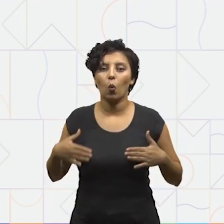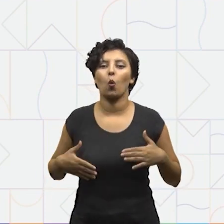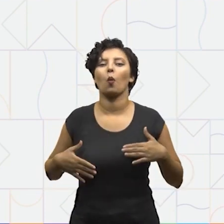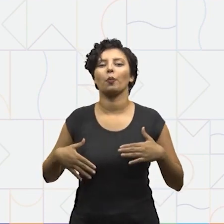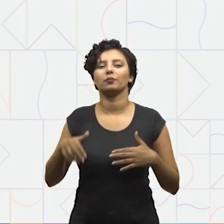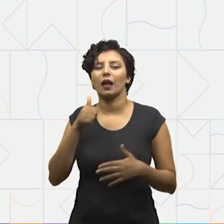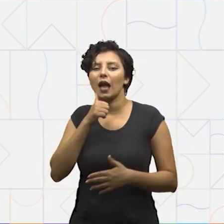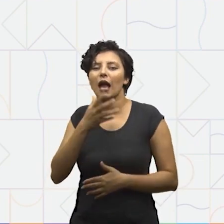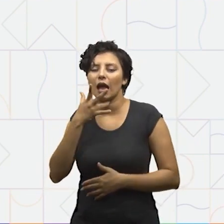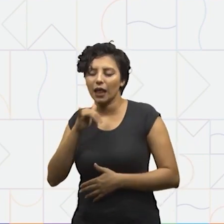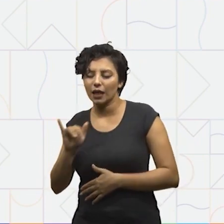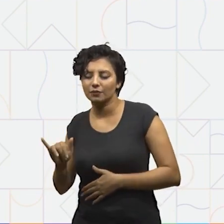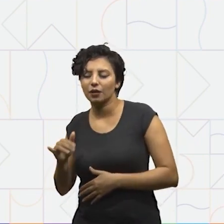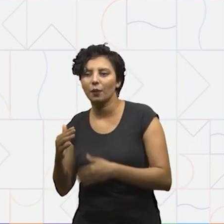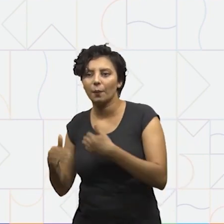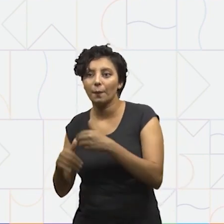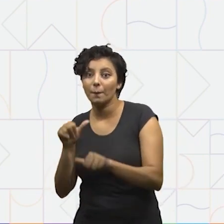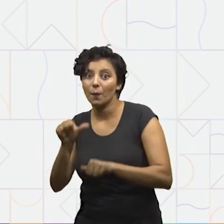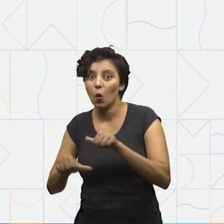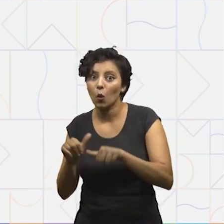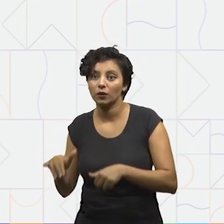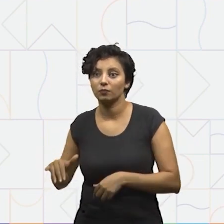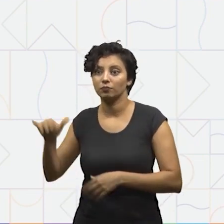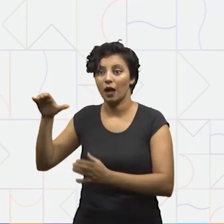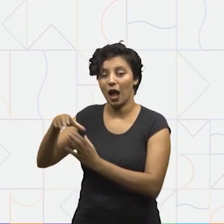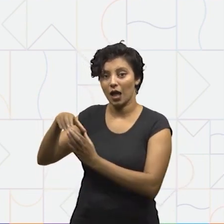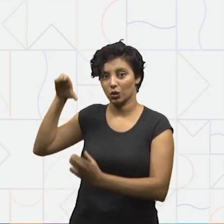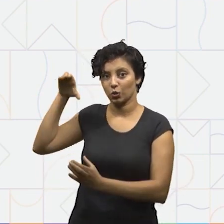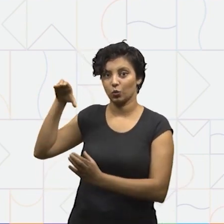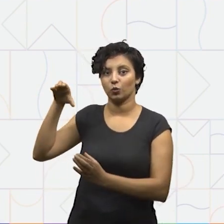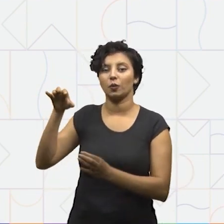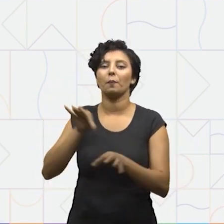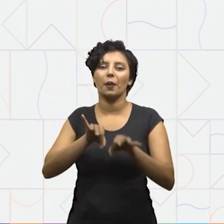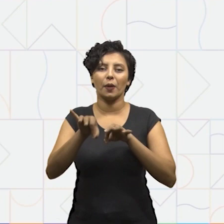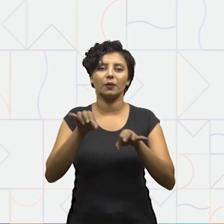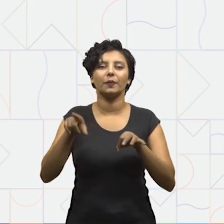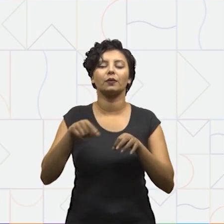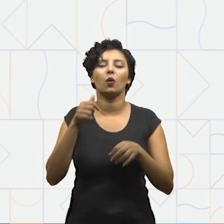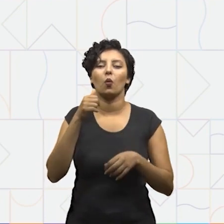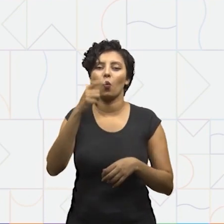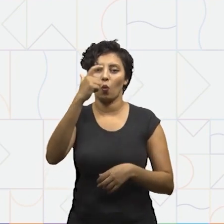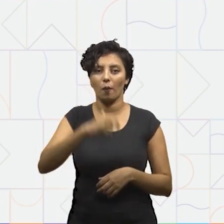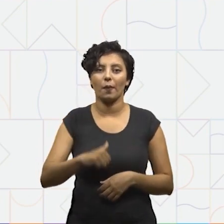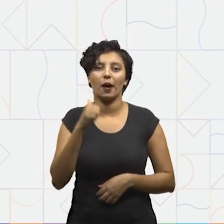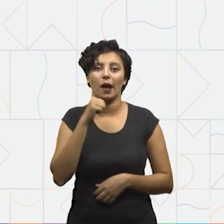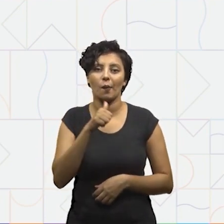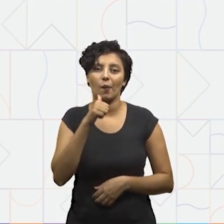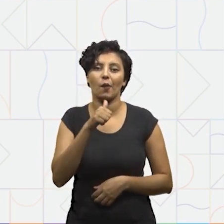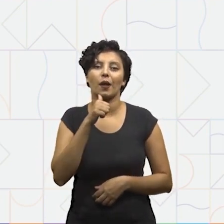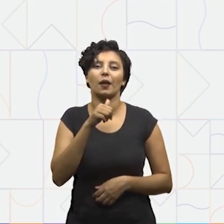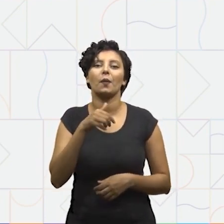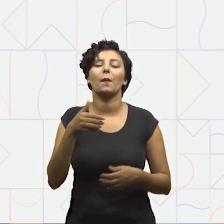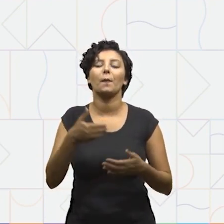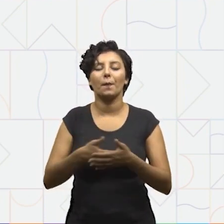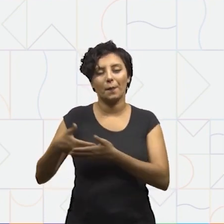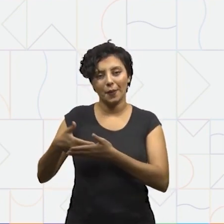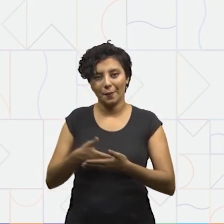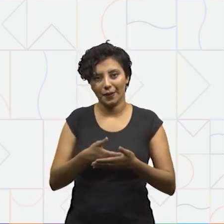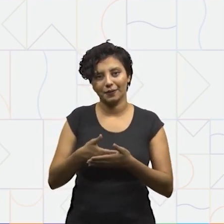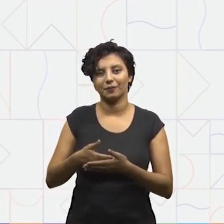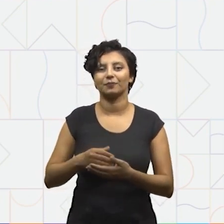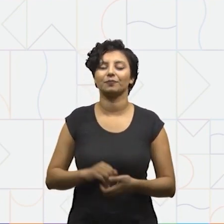de criança se transformar em corpo de mulher ou de homem e preparando o corpo feminino para o recebimento de um